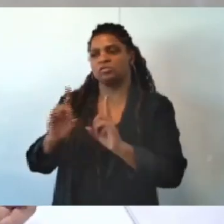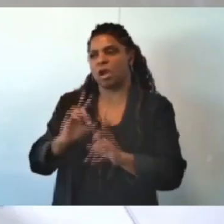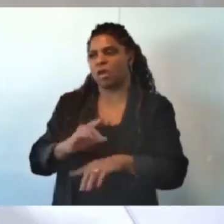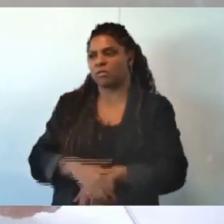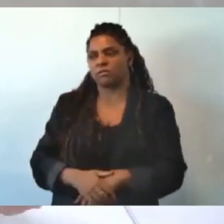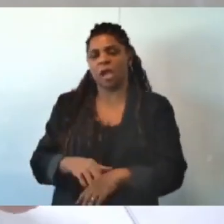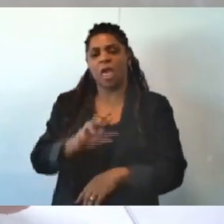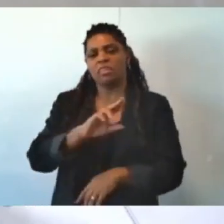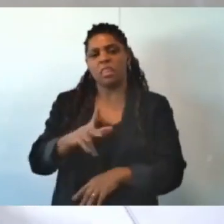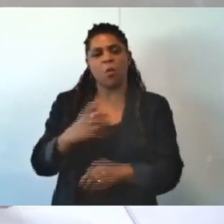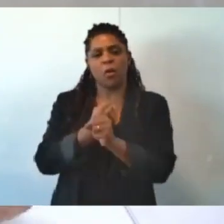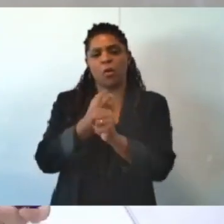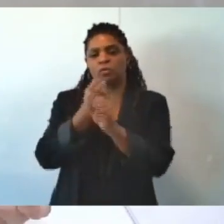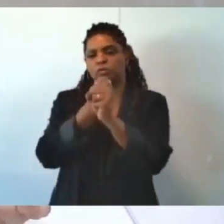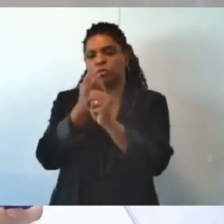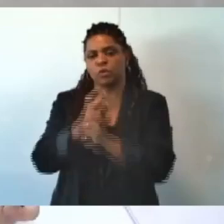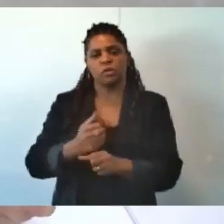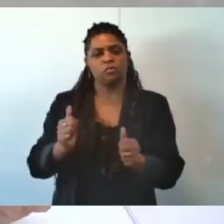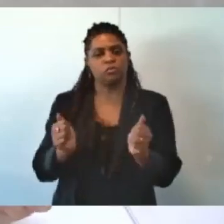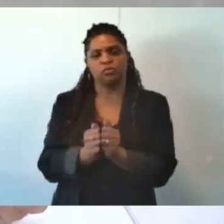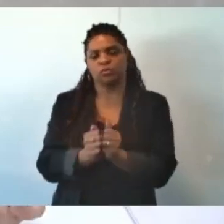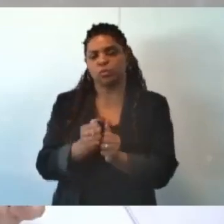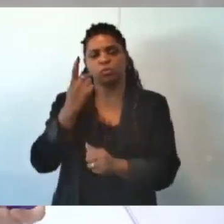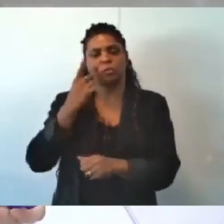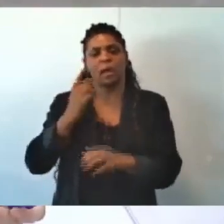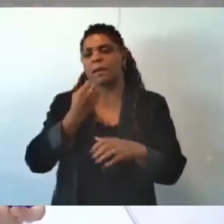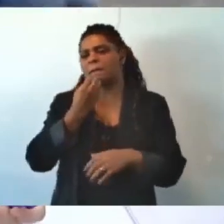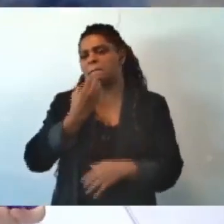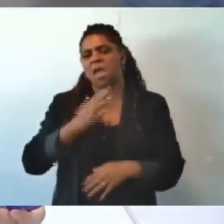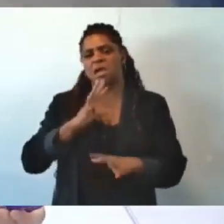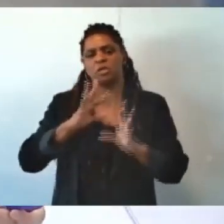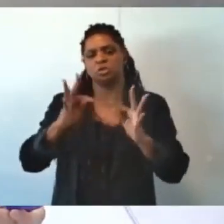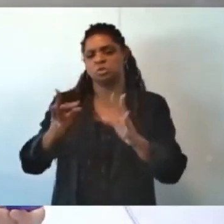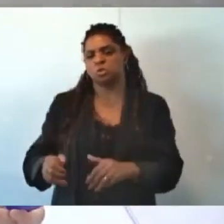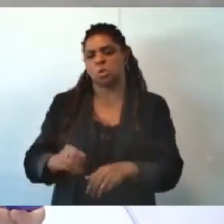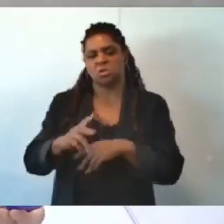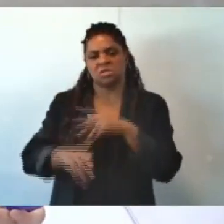junto para o bem de todos, da população.